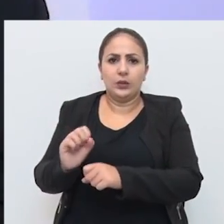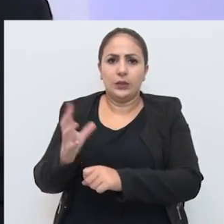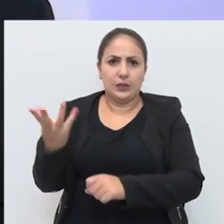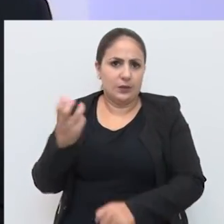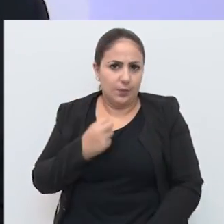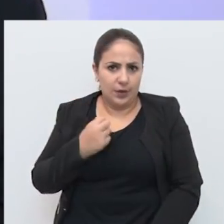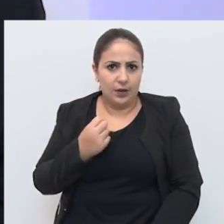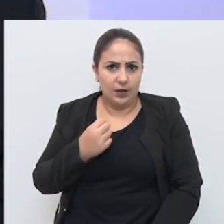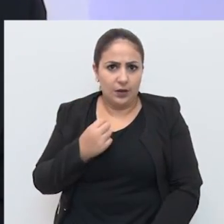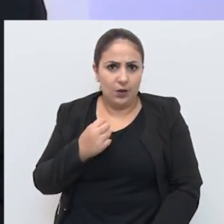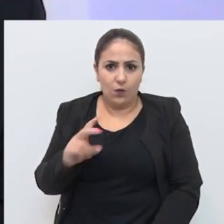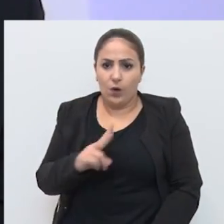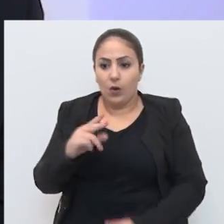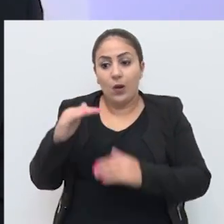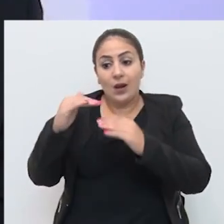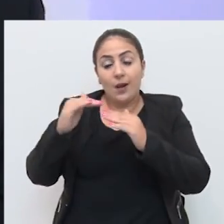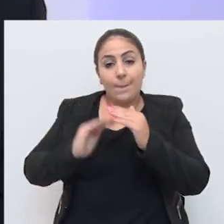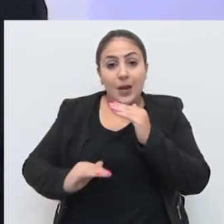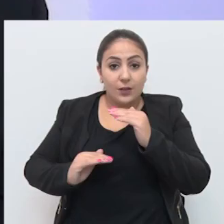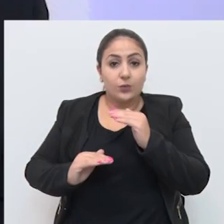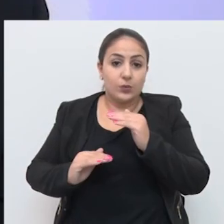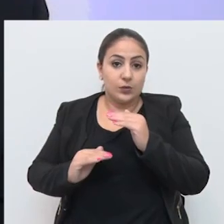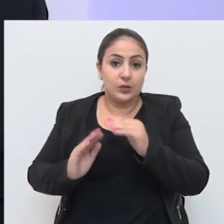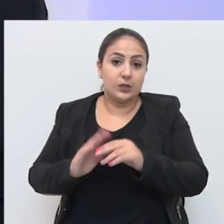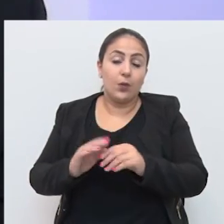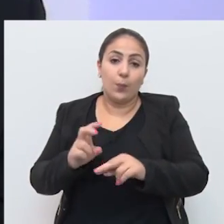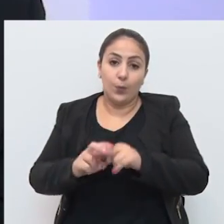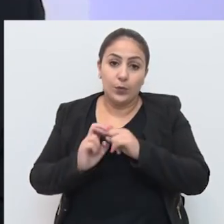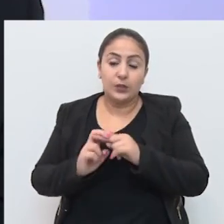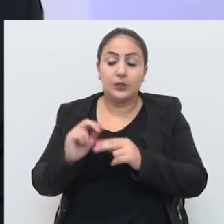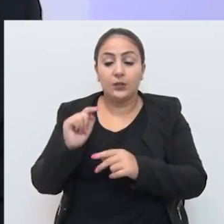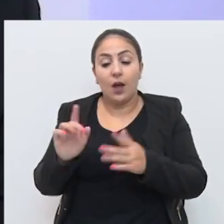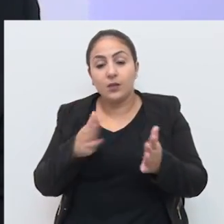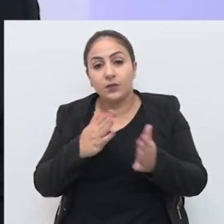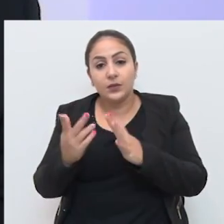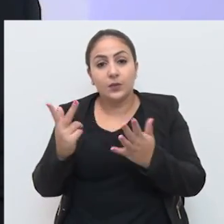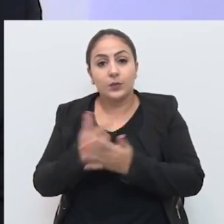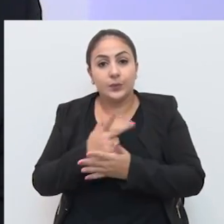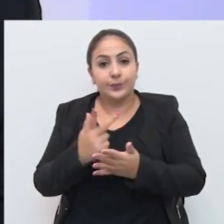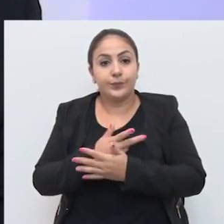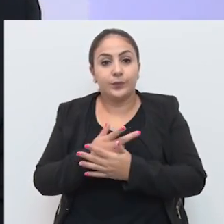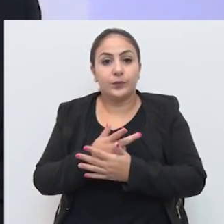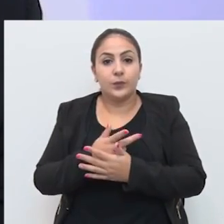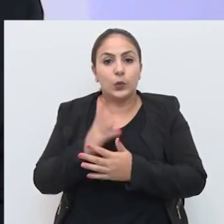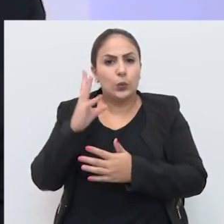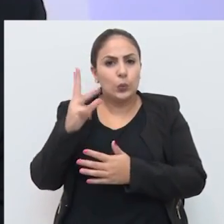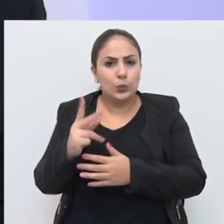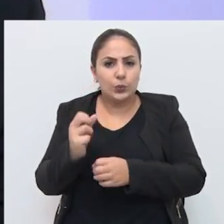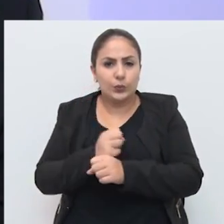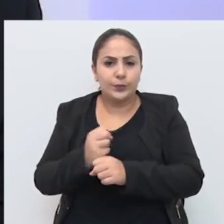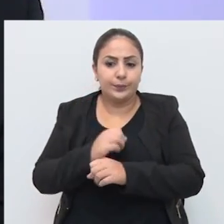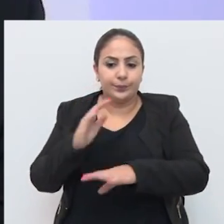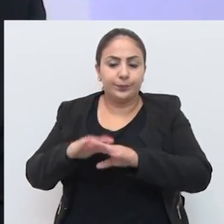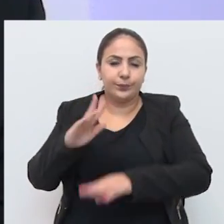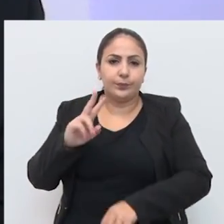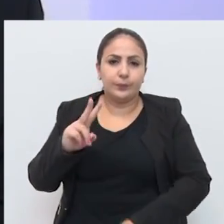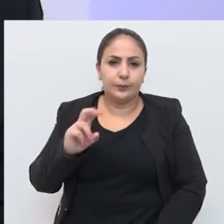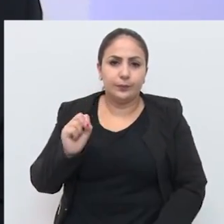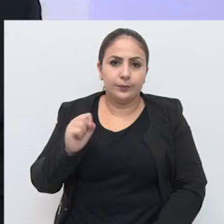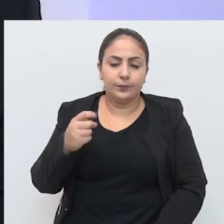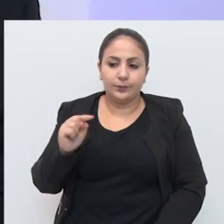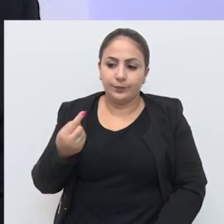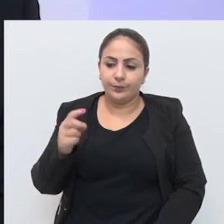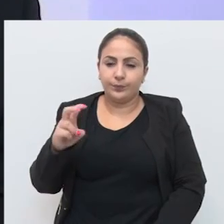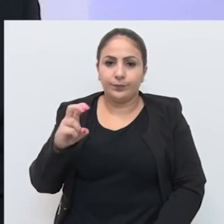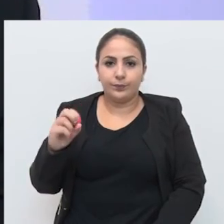ano vai ser inferior a esse valor. Inclusive, nesses casos, como o total do ano é inferior a